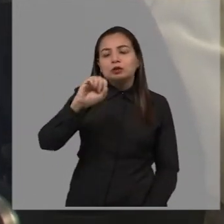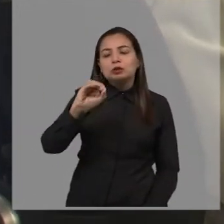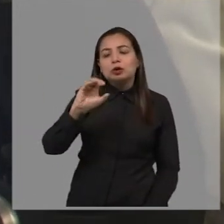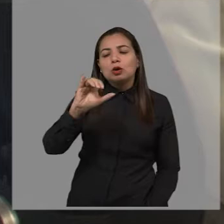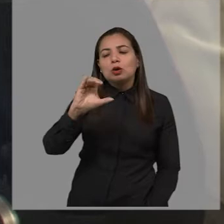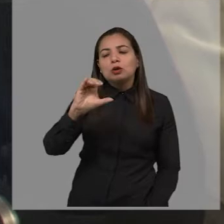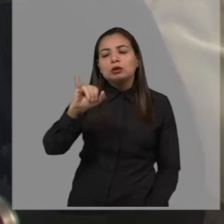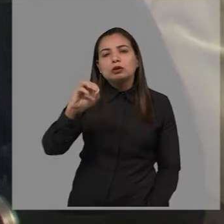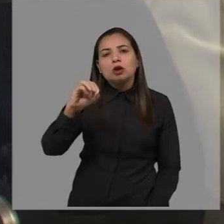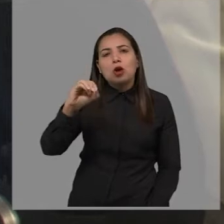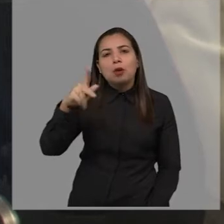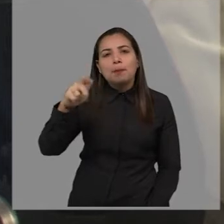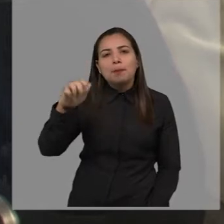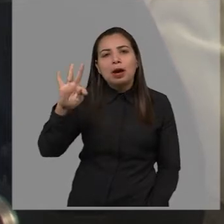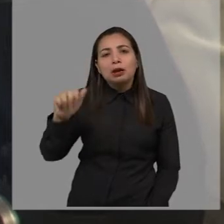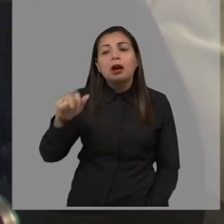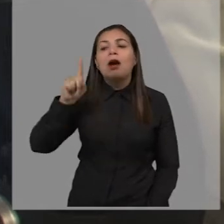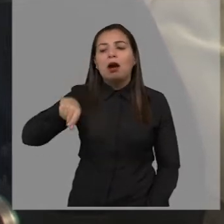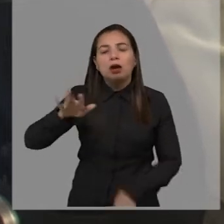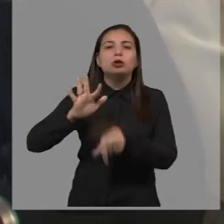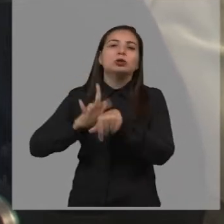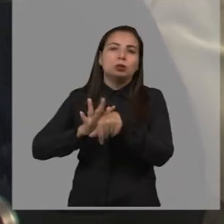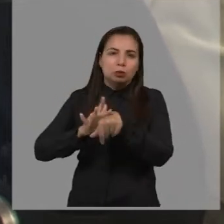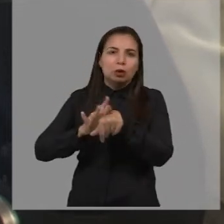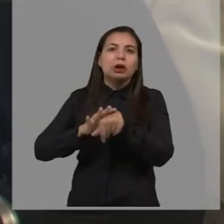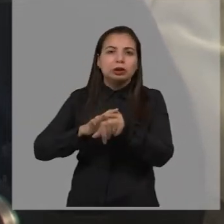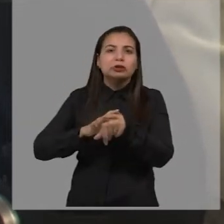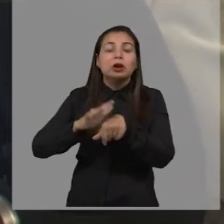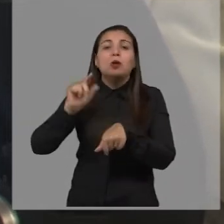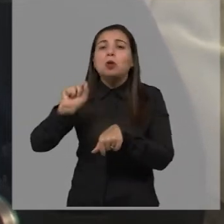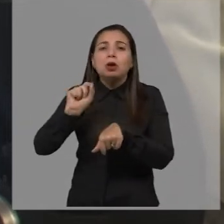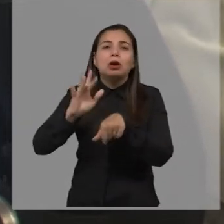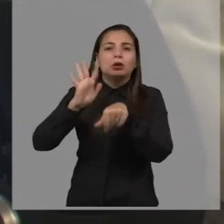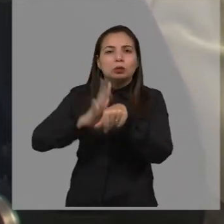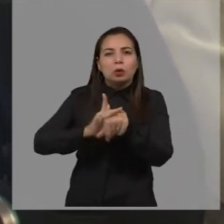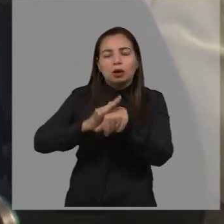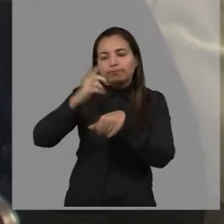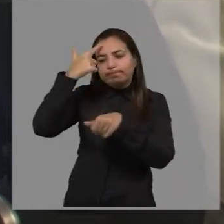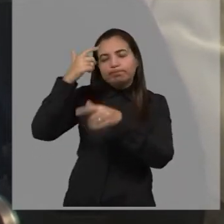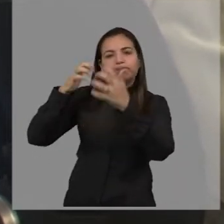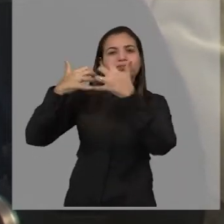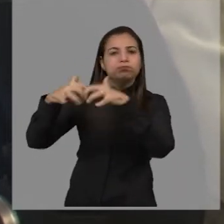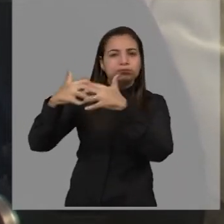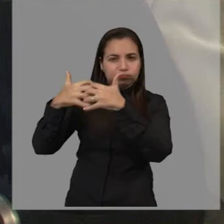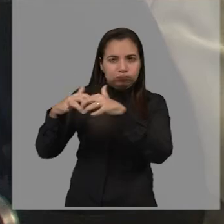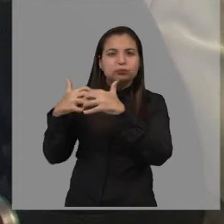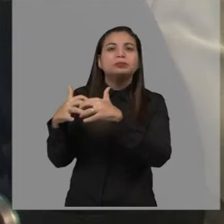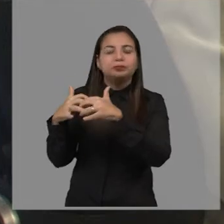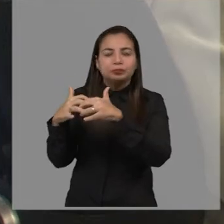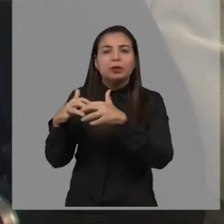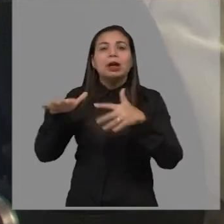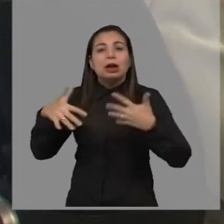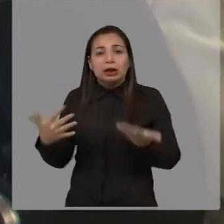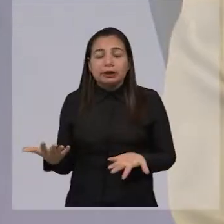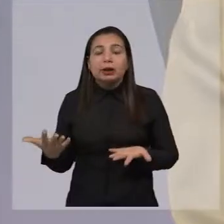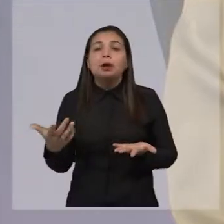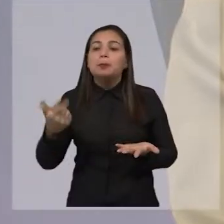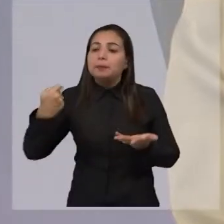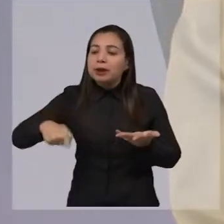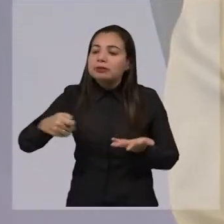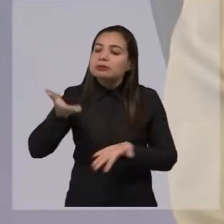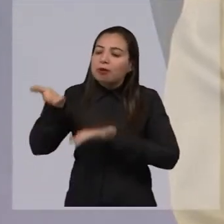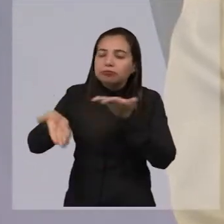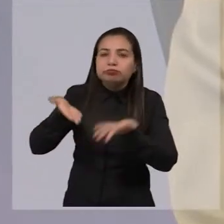considerados como doentes psicossociais e entrassem num esquema, você não precisava de lei nova, como estão fazendo